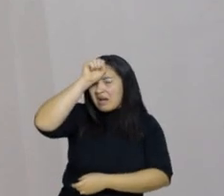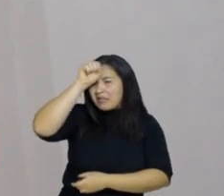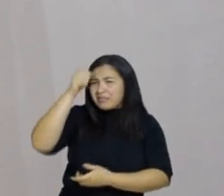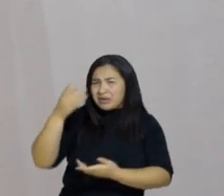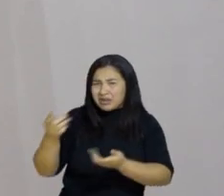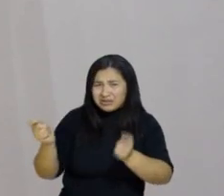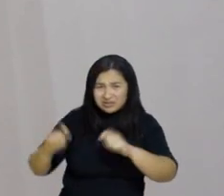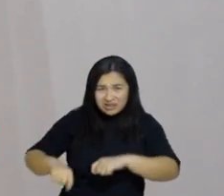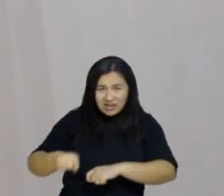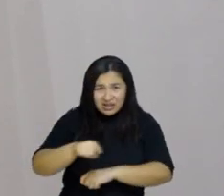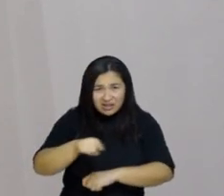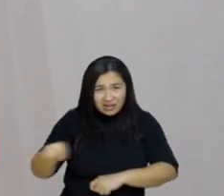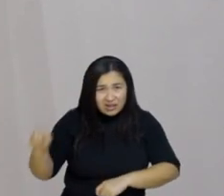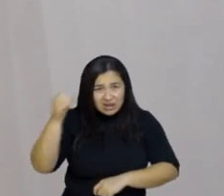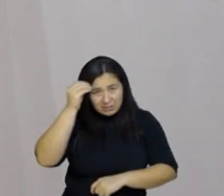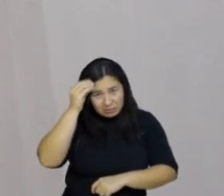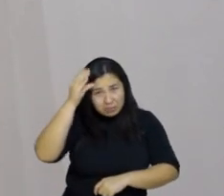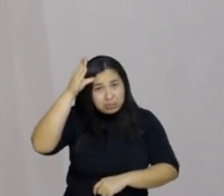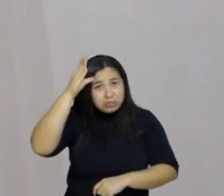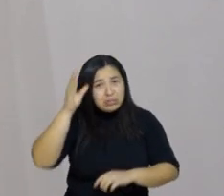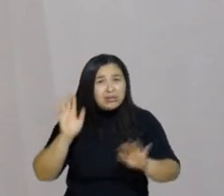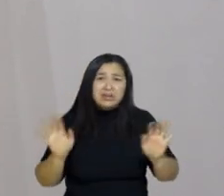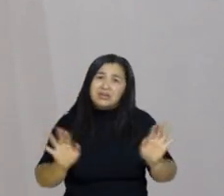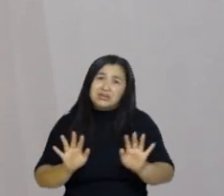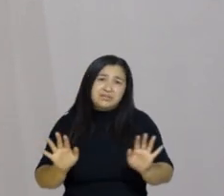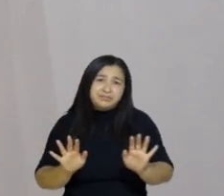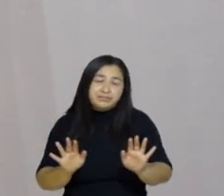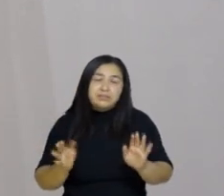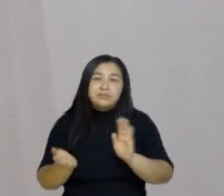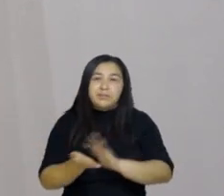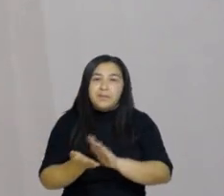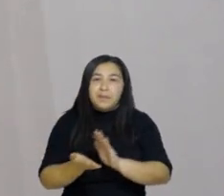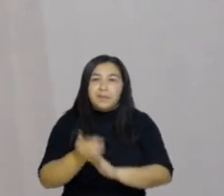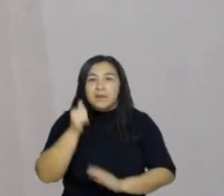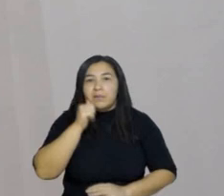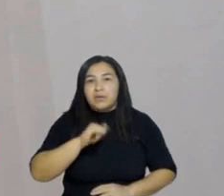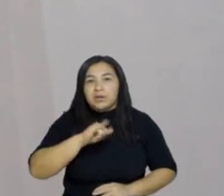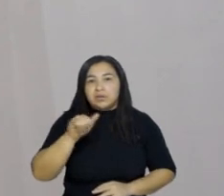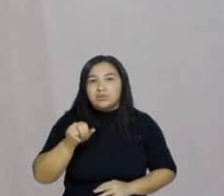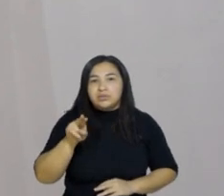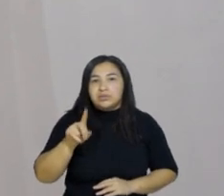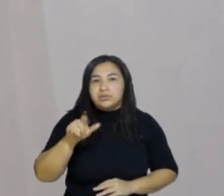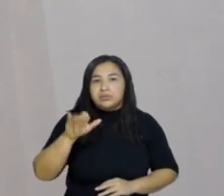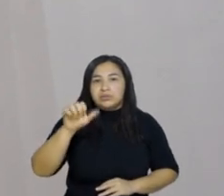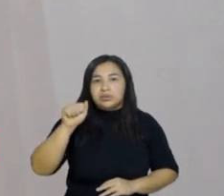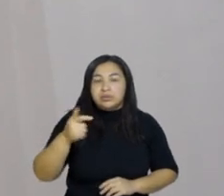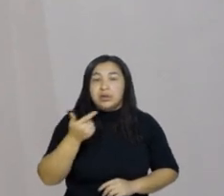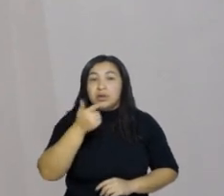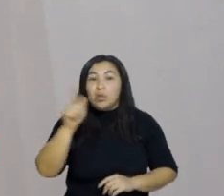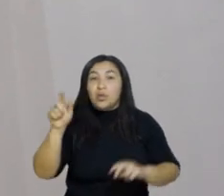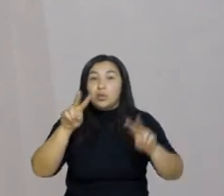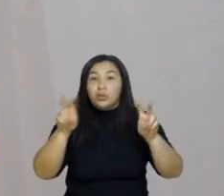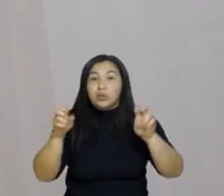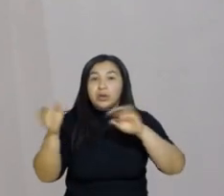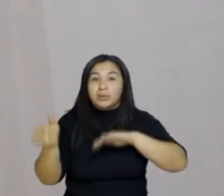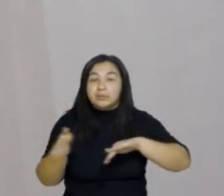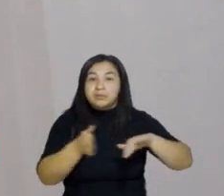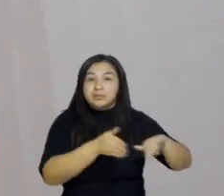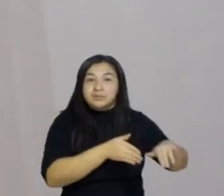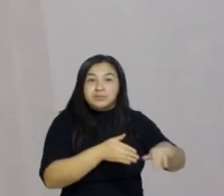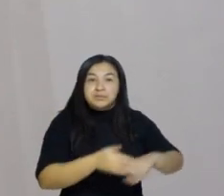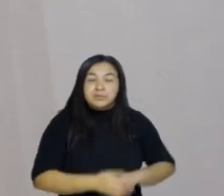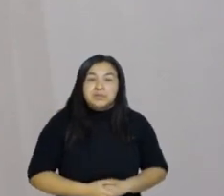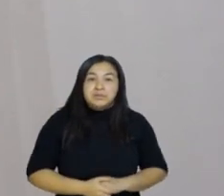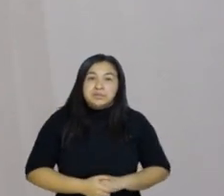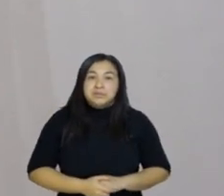valor nenhum na sua vida. Então, parabéns, prefeita Juliana. Outro assunto que eu quero trazer aqui é